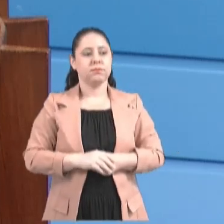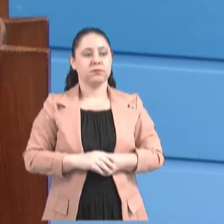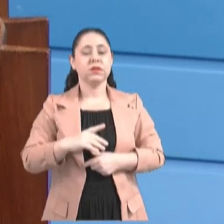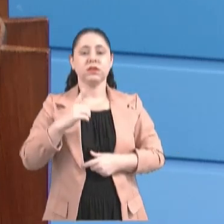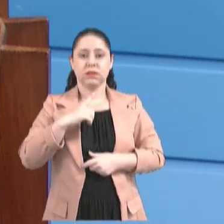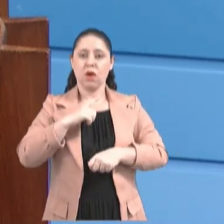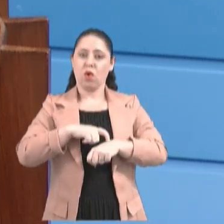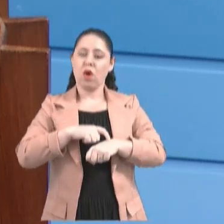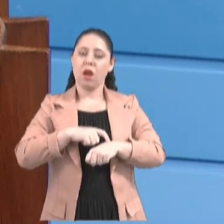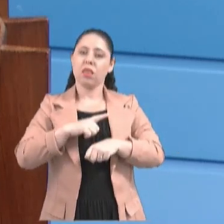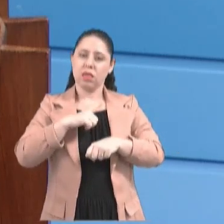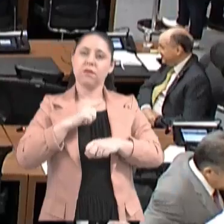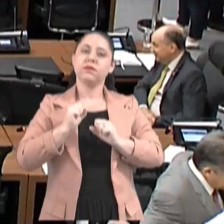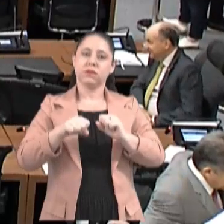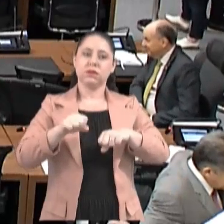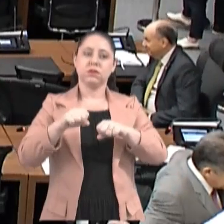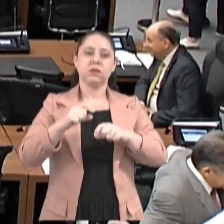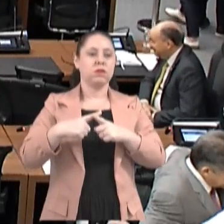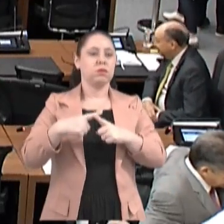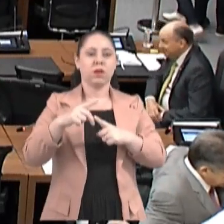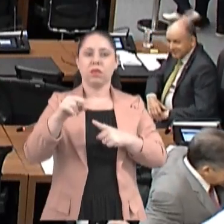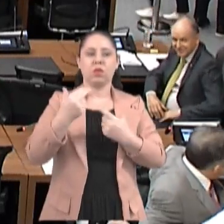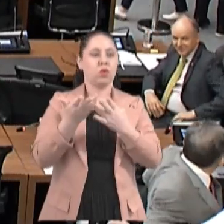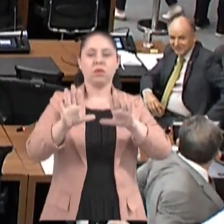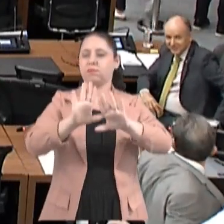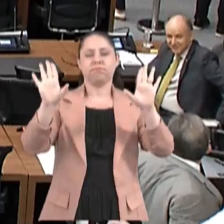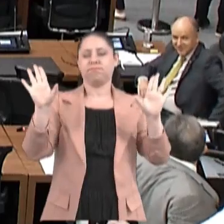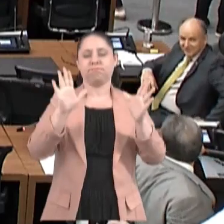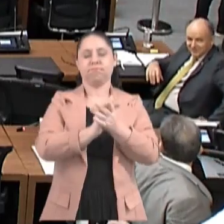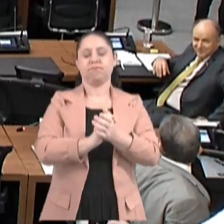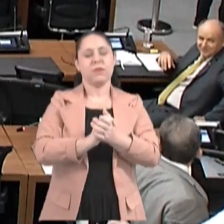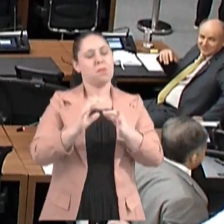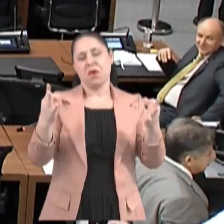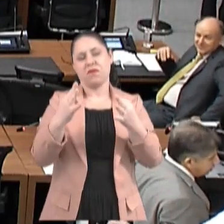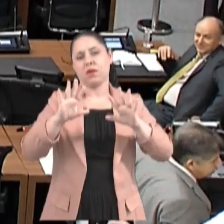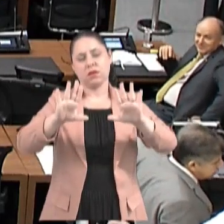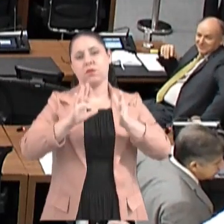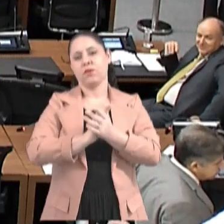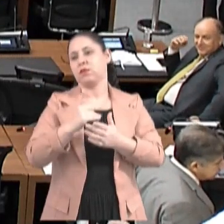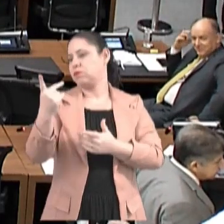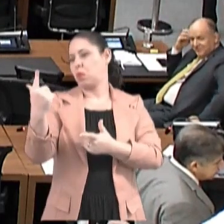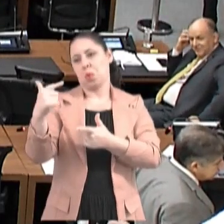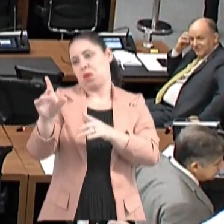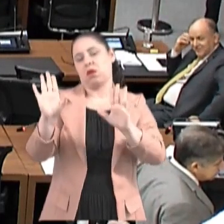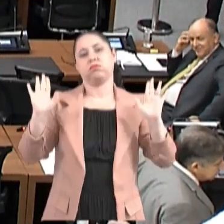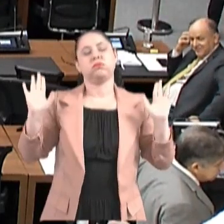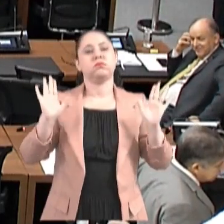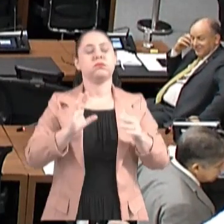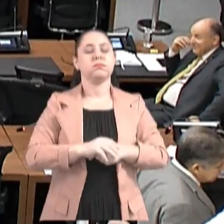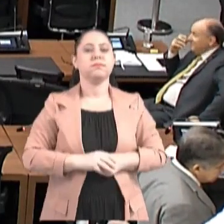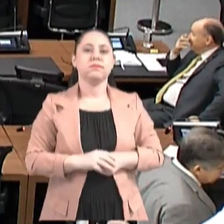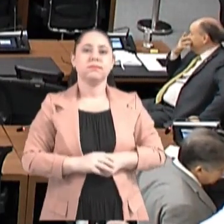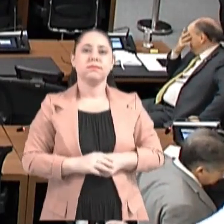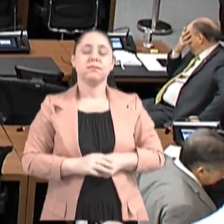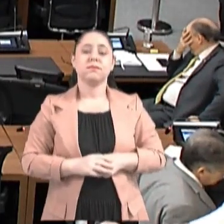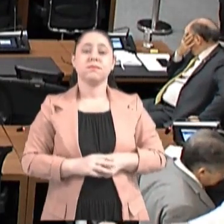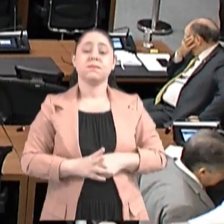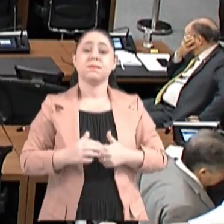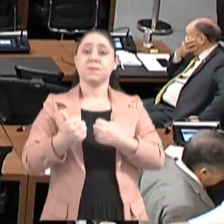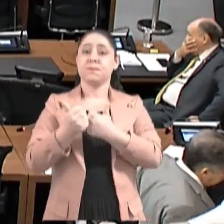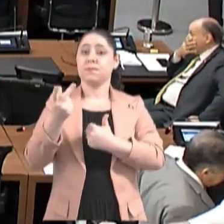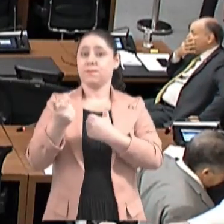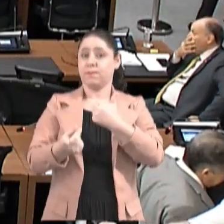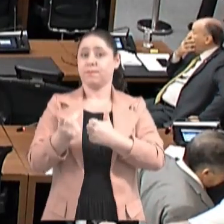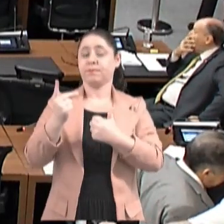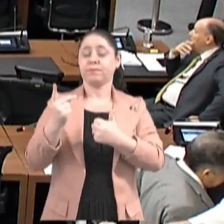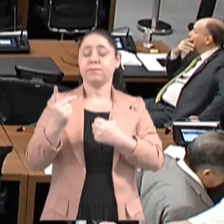sobrar, eu concedo sim, não é por falta de... Não, eu não quero. Se sobrar, eu não quero. Perfeito. Então o senhor fica sem. E o Tribunal de Contas